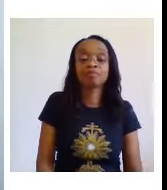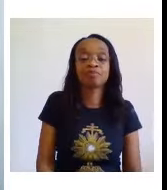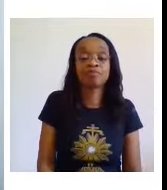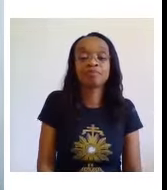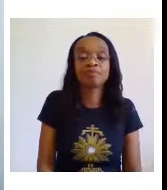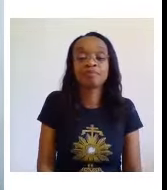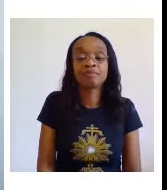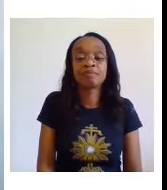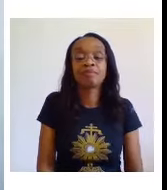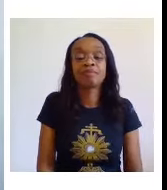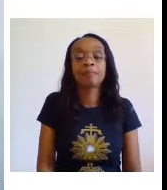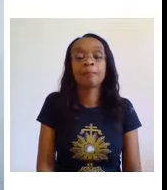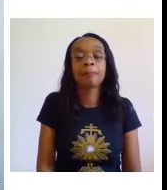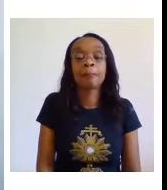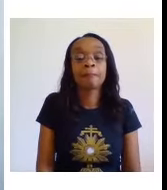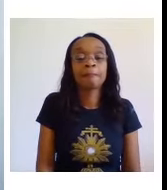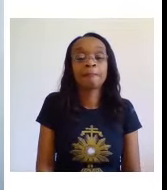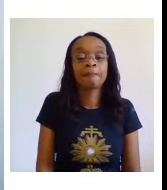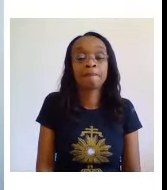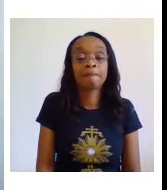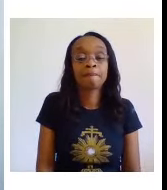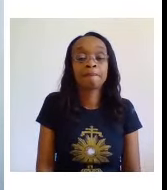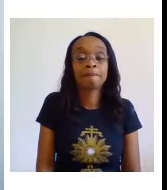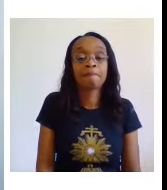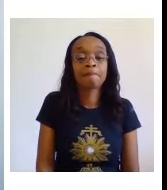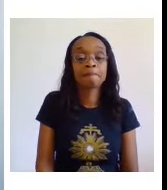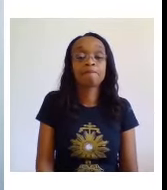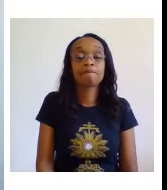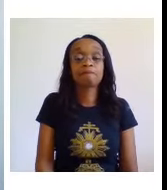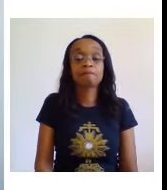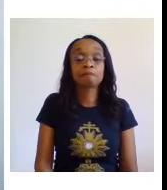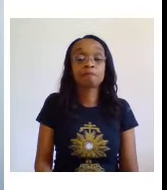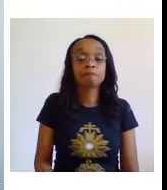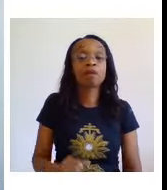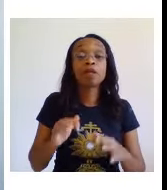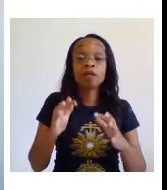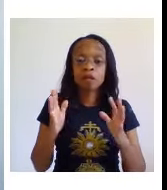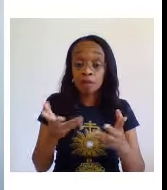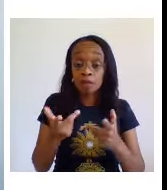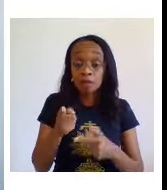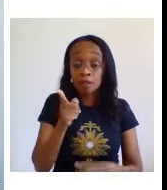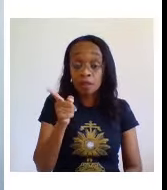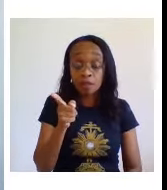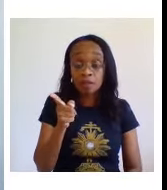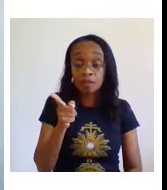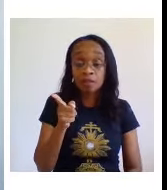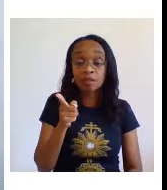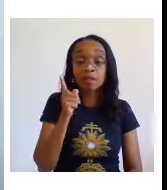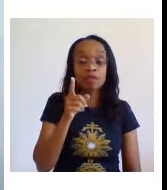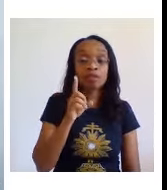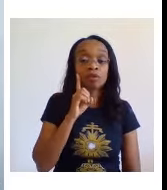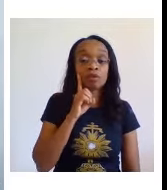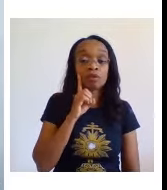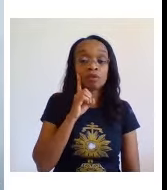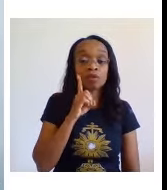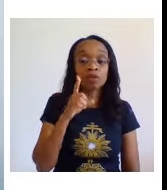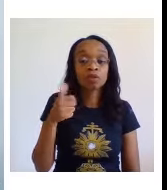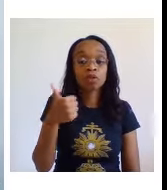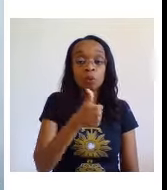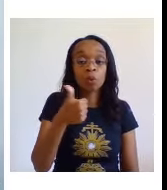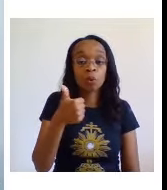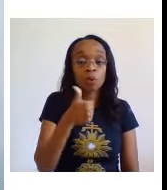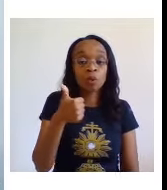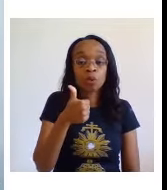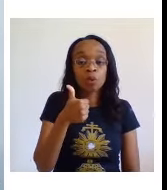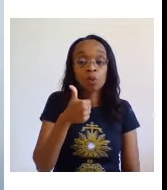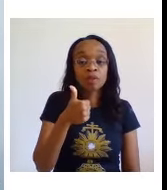Lage, a nossa Petrobras aqui. Portanto, eles estão promovendo, agora no dia 11 de dezembro, é um sábado,